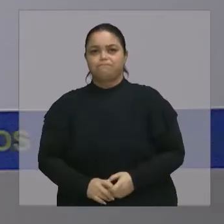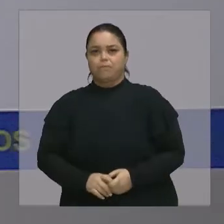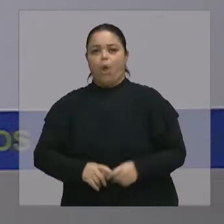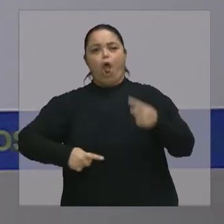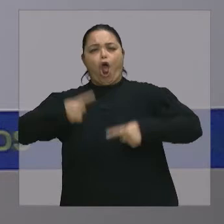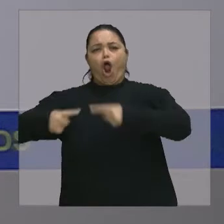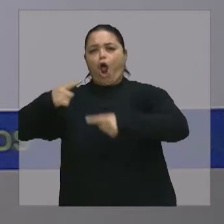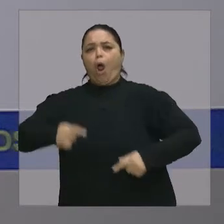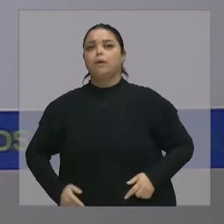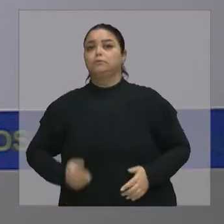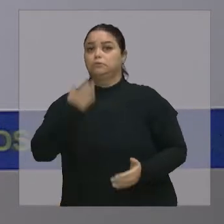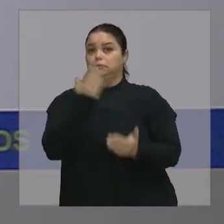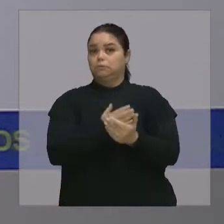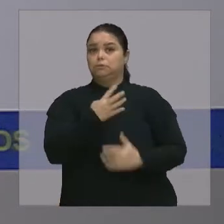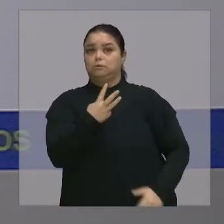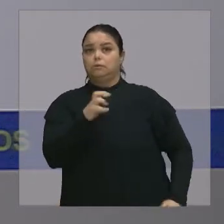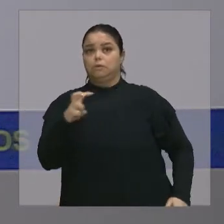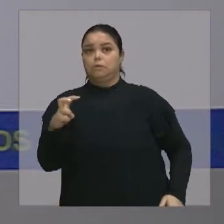discussão, o processo